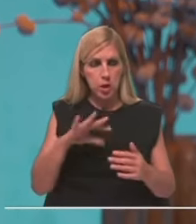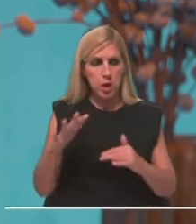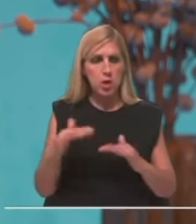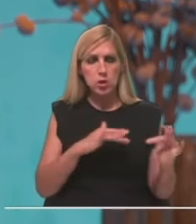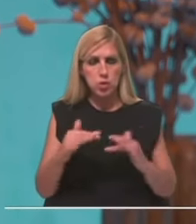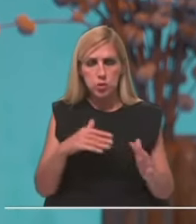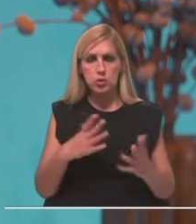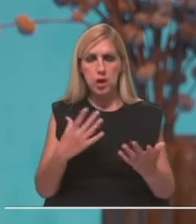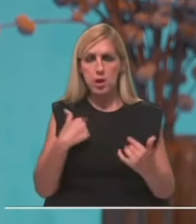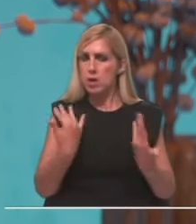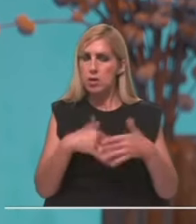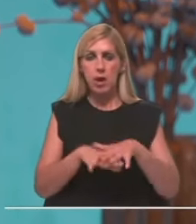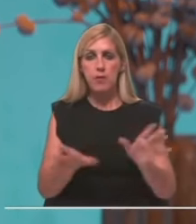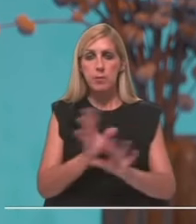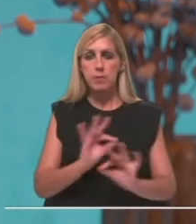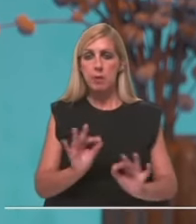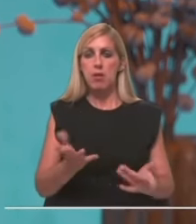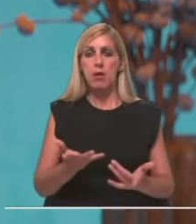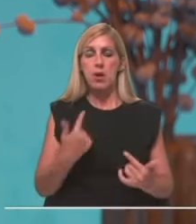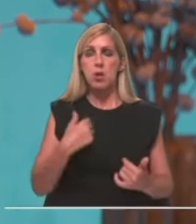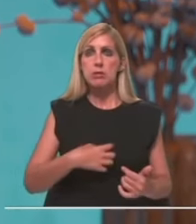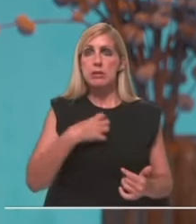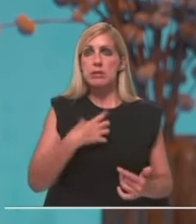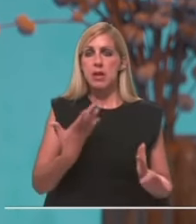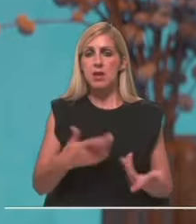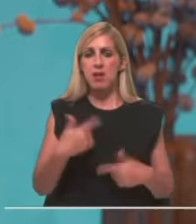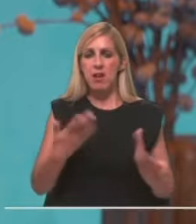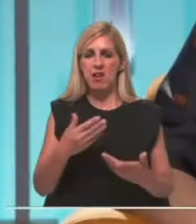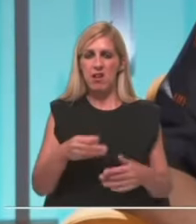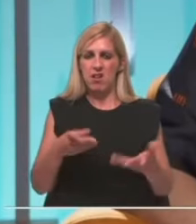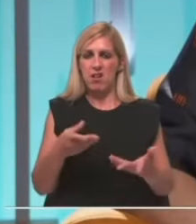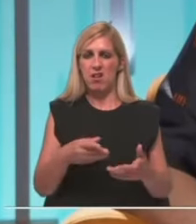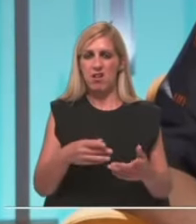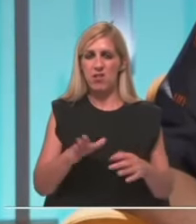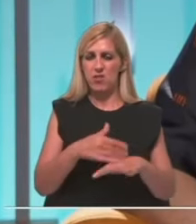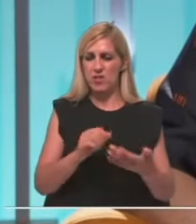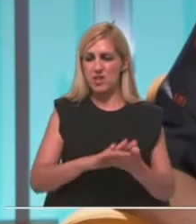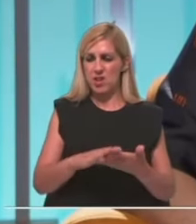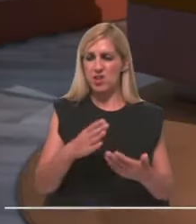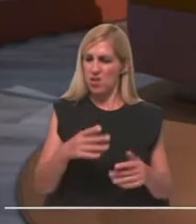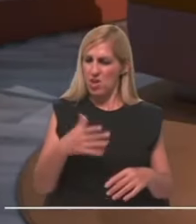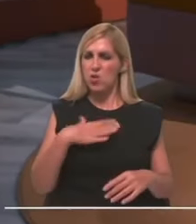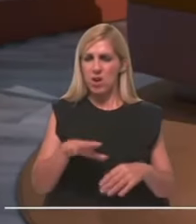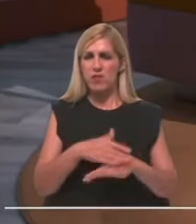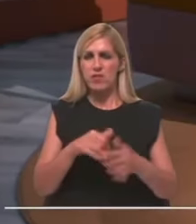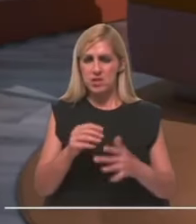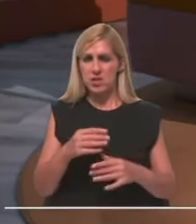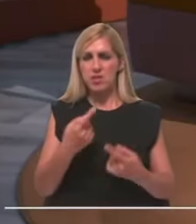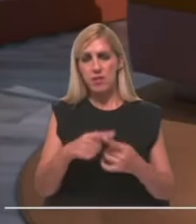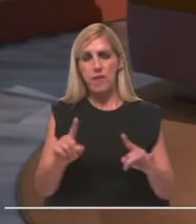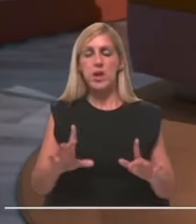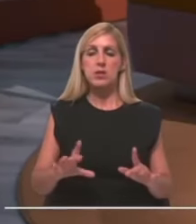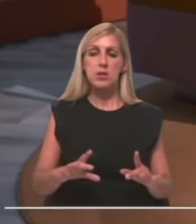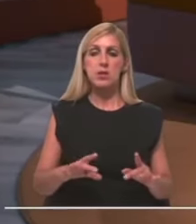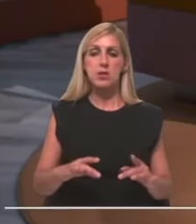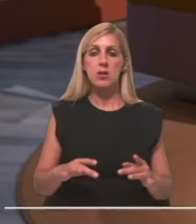eles integravam perfeitamente, mas eu sentia que era um pino no campo. Eu disse, eu quero fazer qualquer coisa diferente, eu quero conseguir jogar a bola. E então